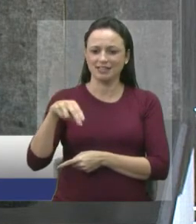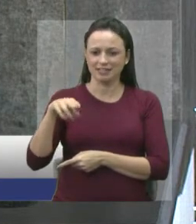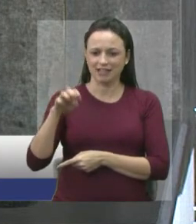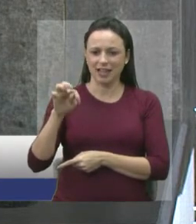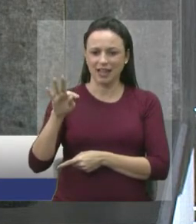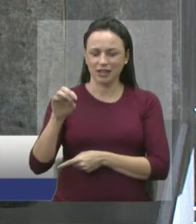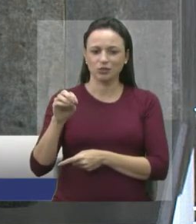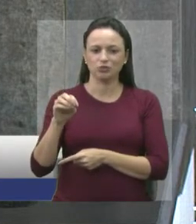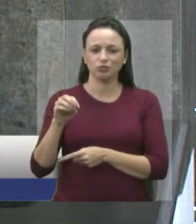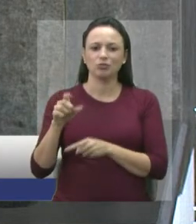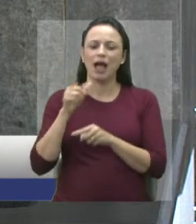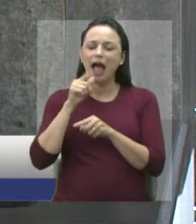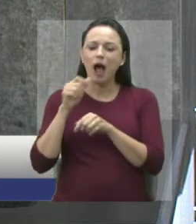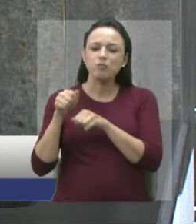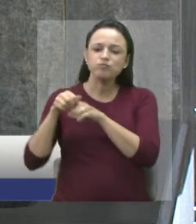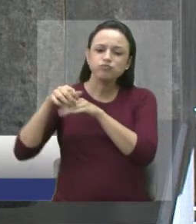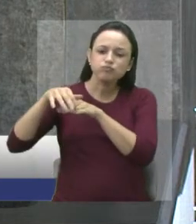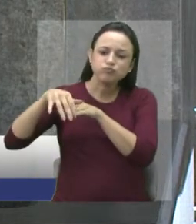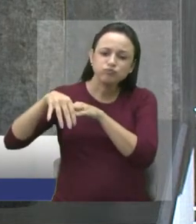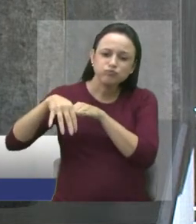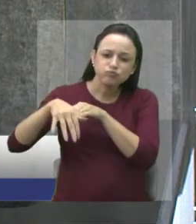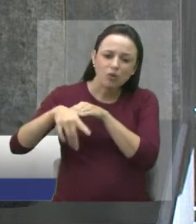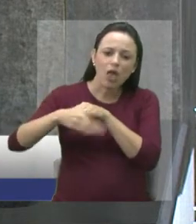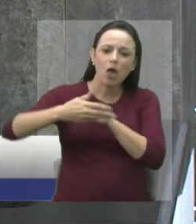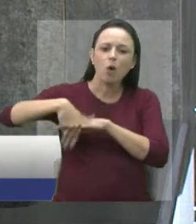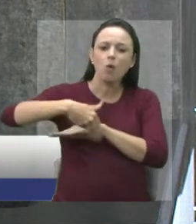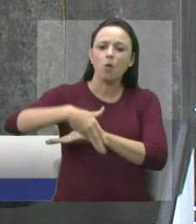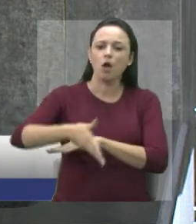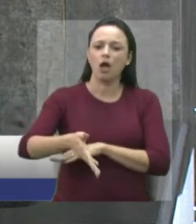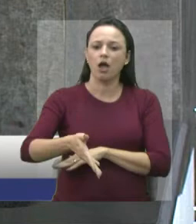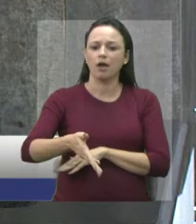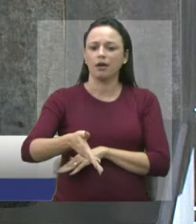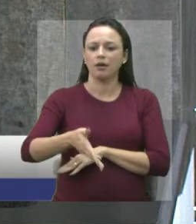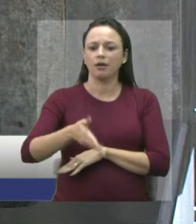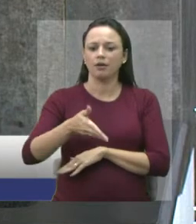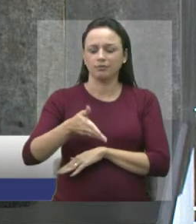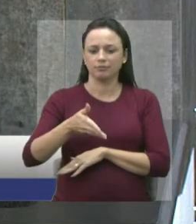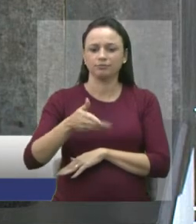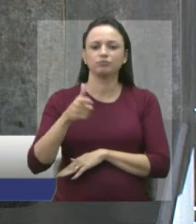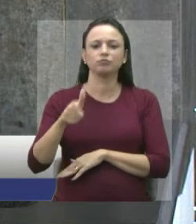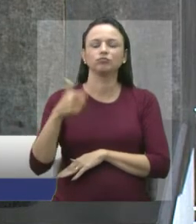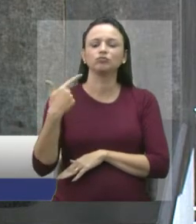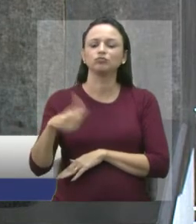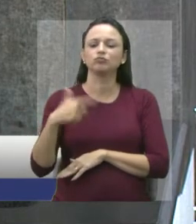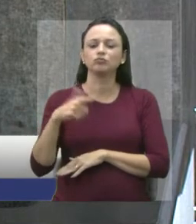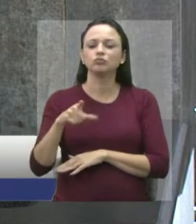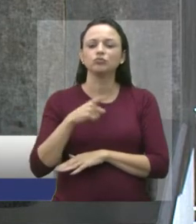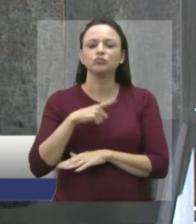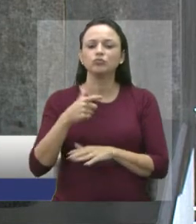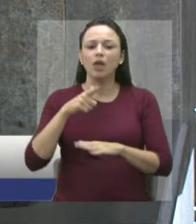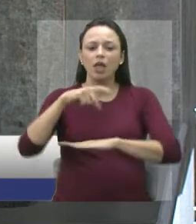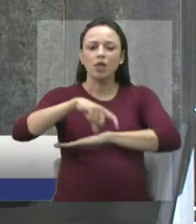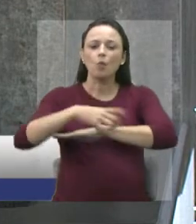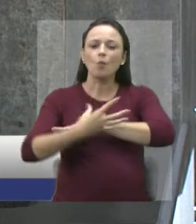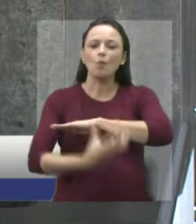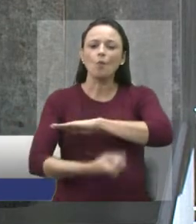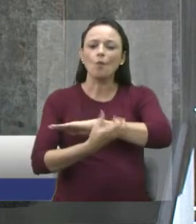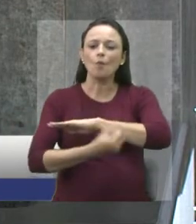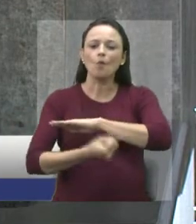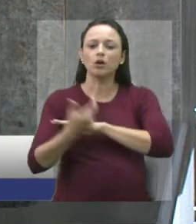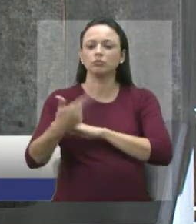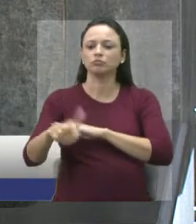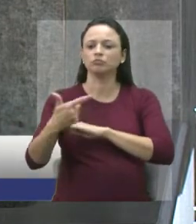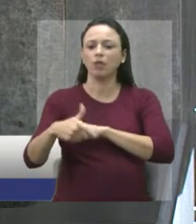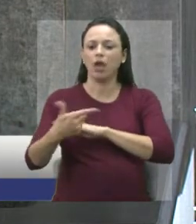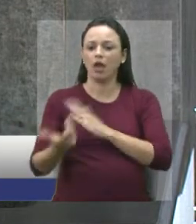natural, despeja suas águas na citada rua, uma vez que não existe no local sistema de drenagem, ou seja, uma boca de